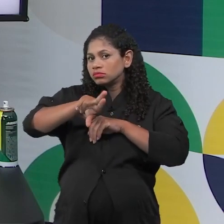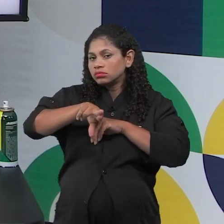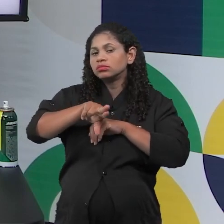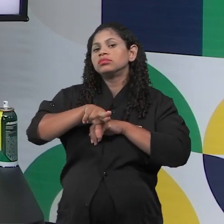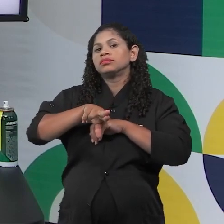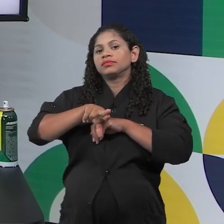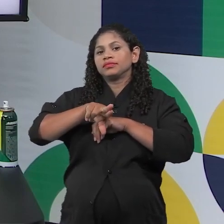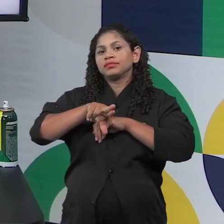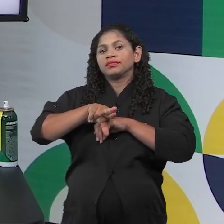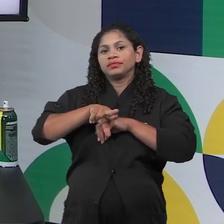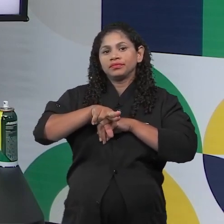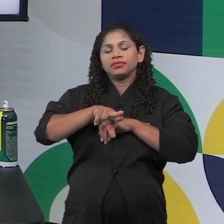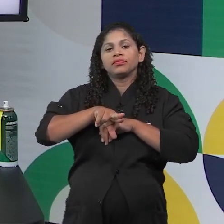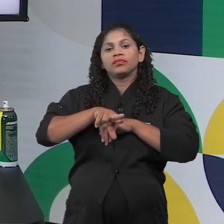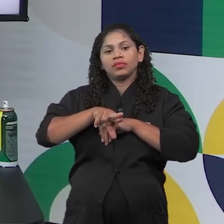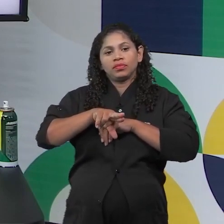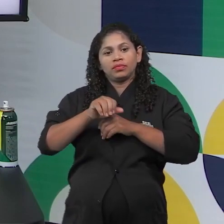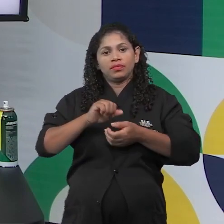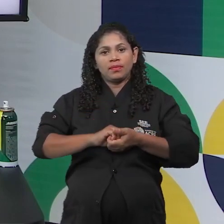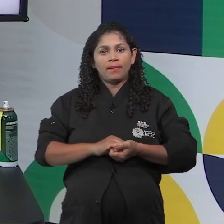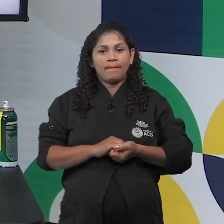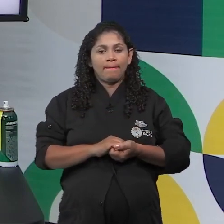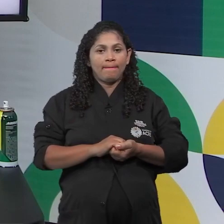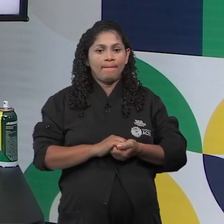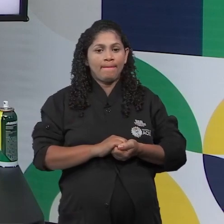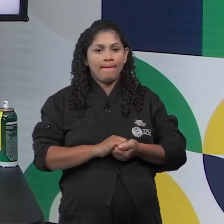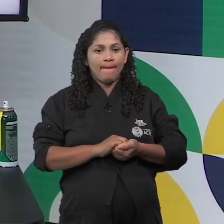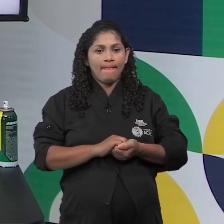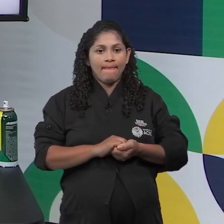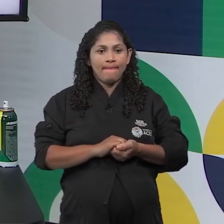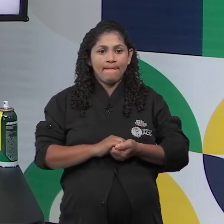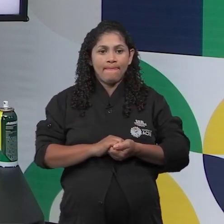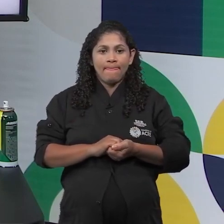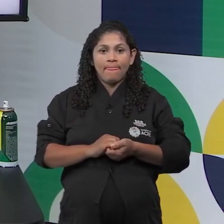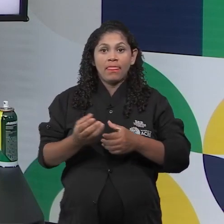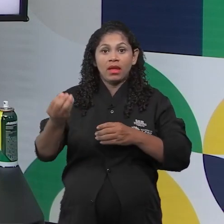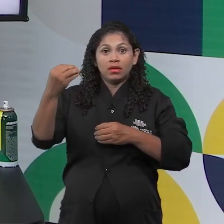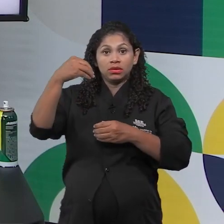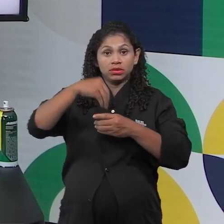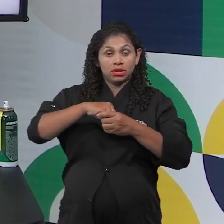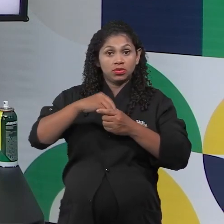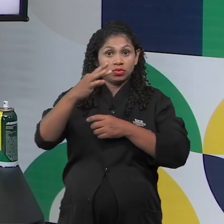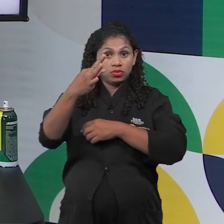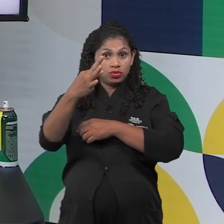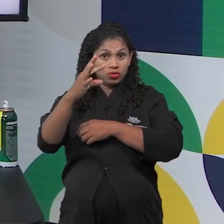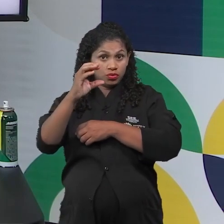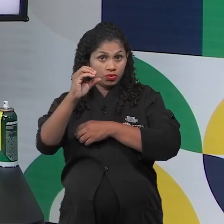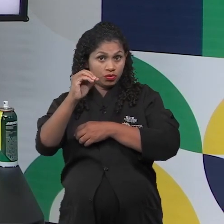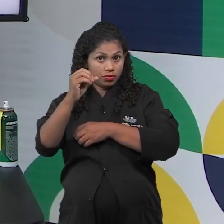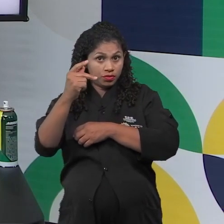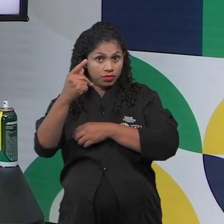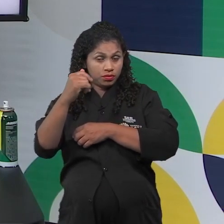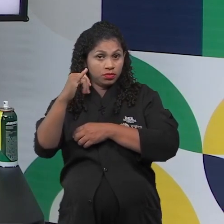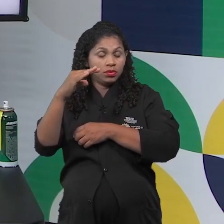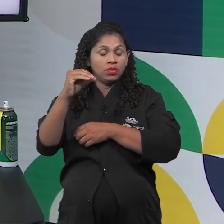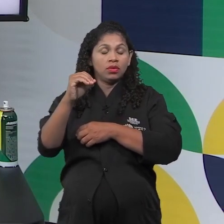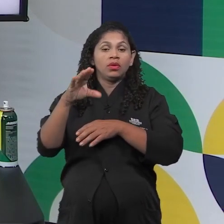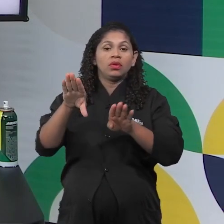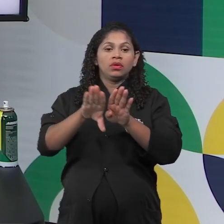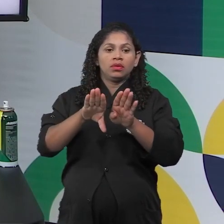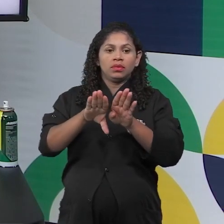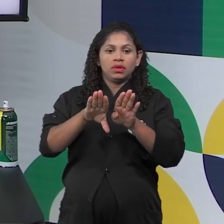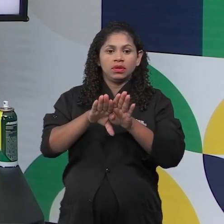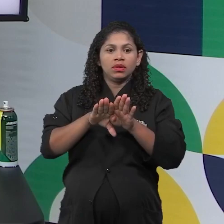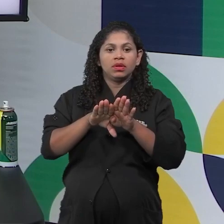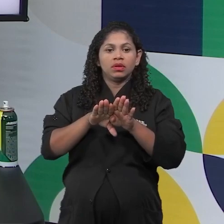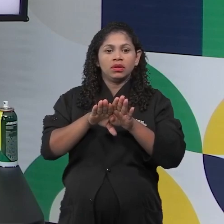os colírios antibacterianos. E aí, né, dentro dos tópicos, a gente também tem os medicamentos otológicos, né? Então, eu